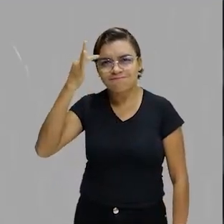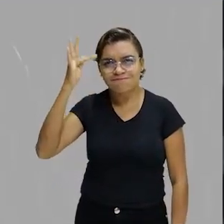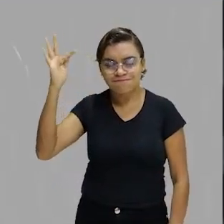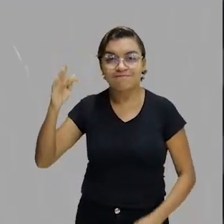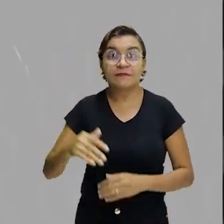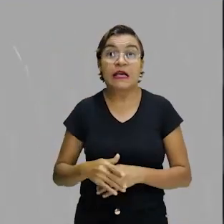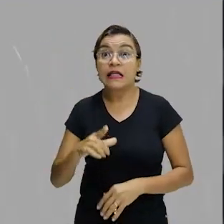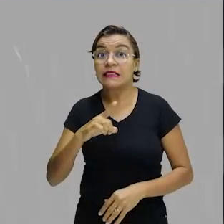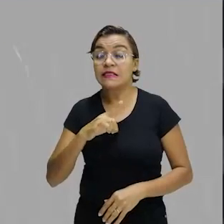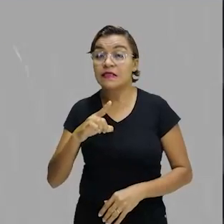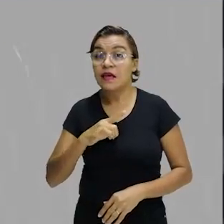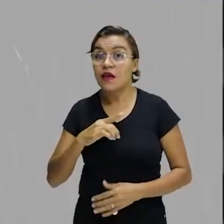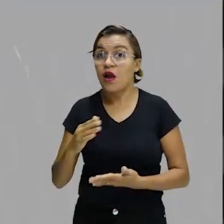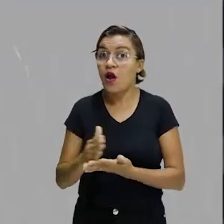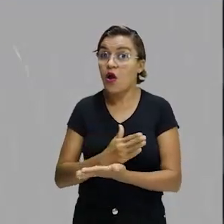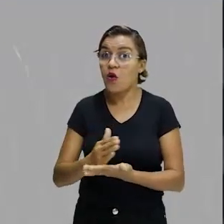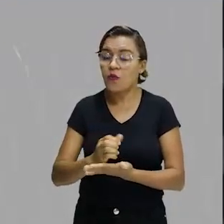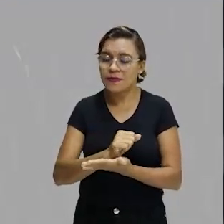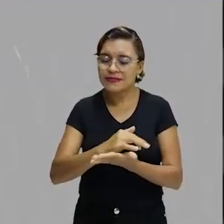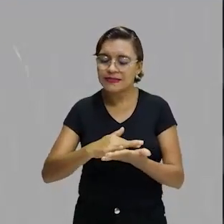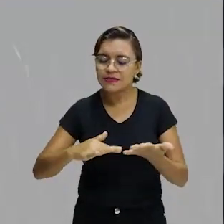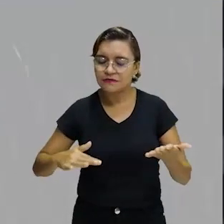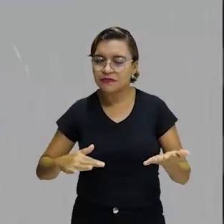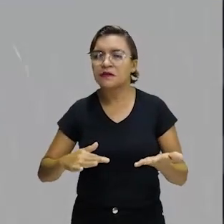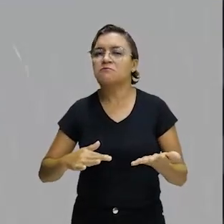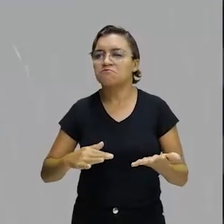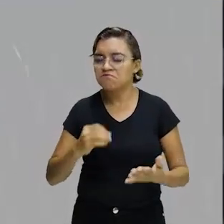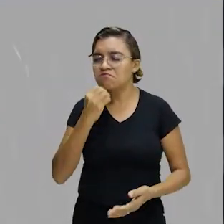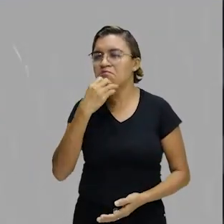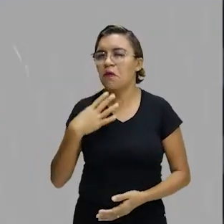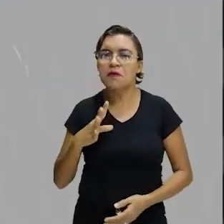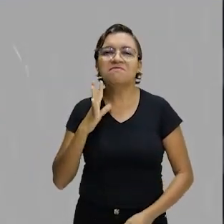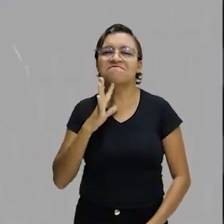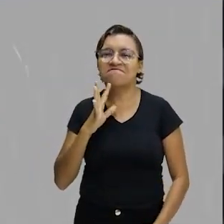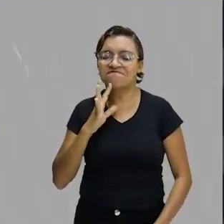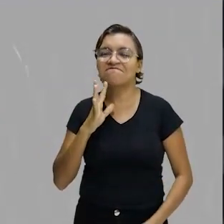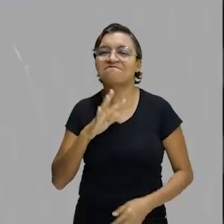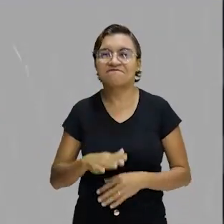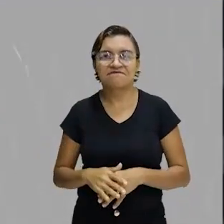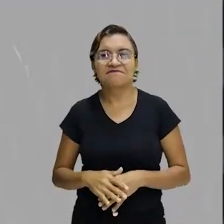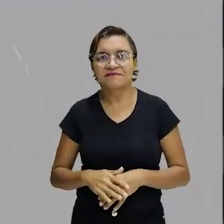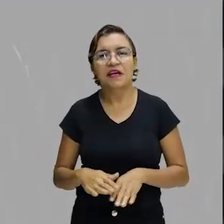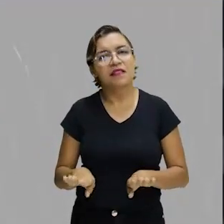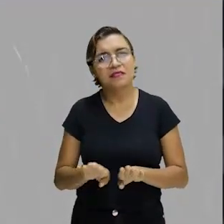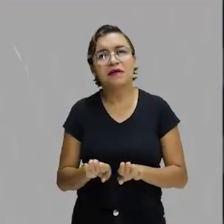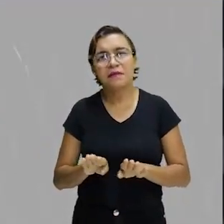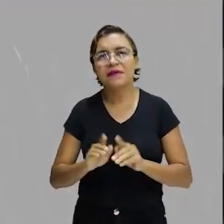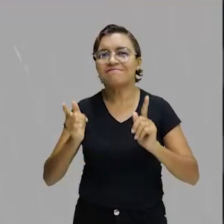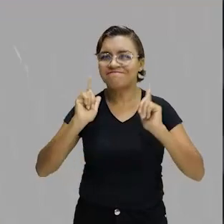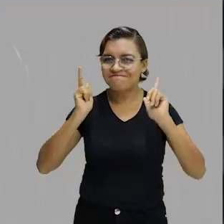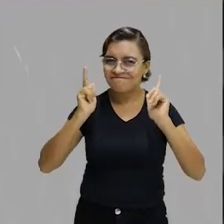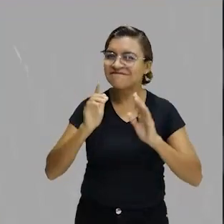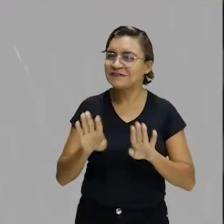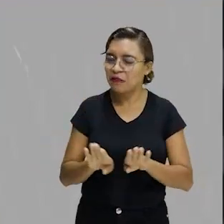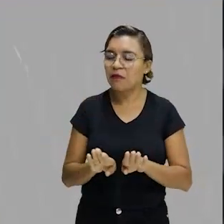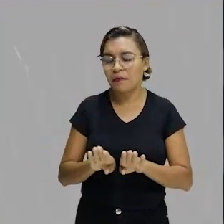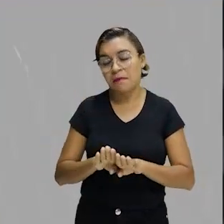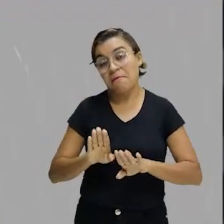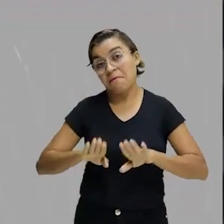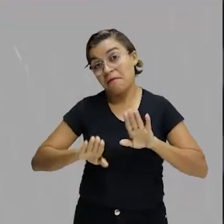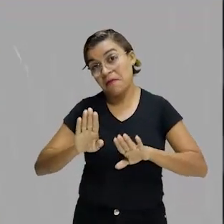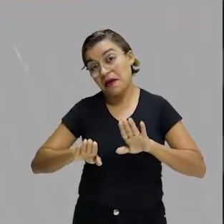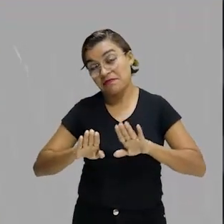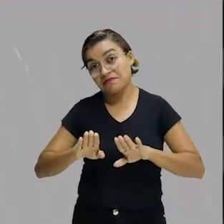alguns exercícios, penso numa coisa produtiva, legal, até divertida. Eu sei que para vocês pode até não parecer muito